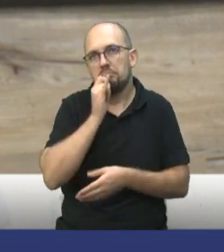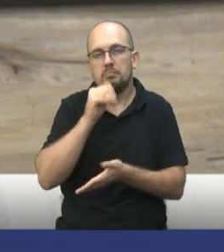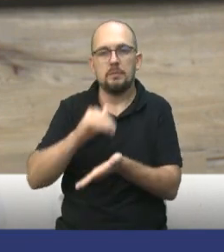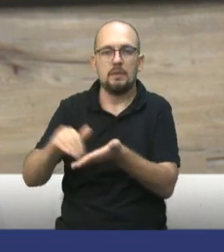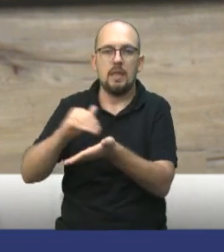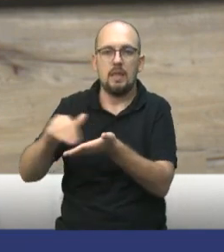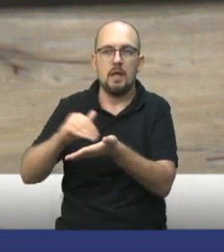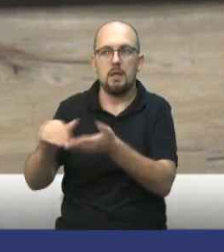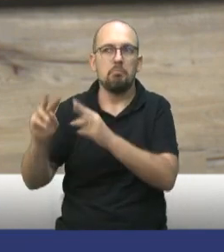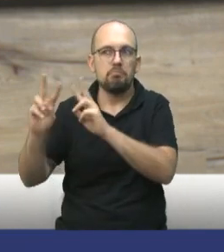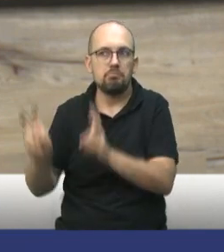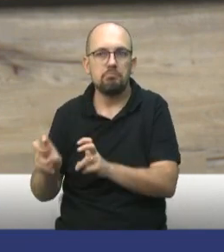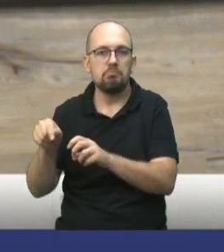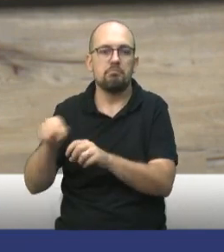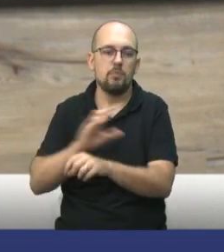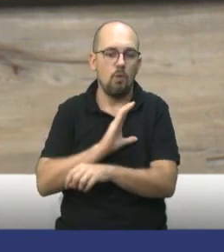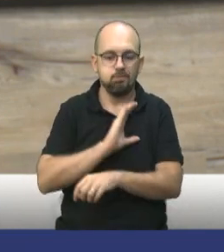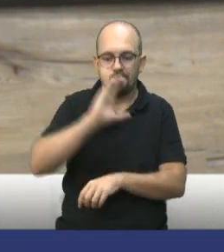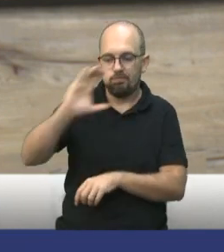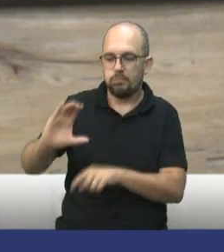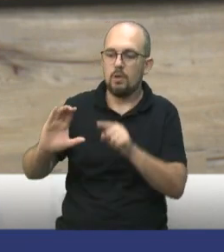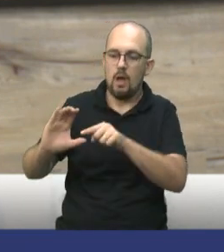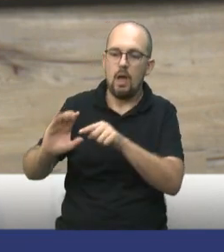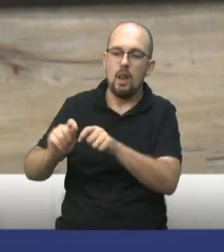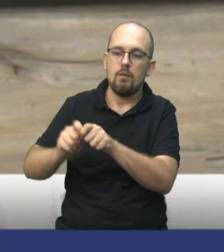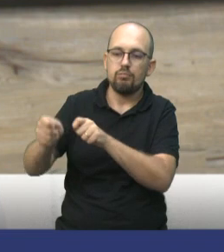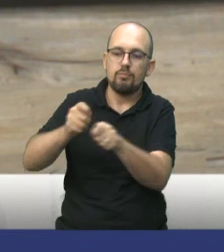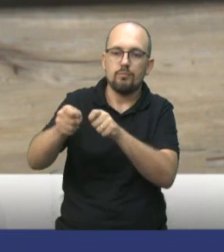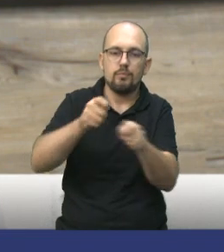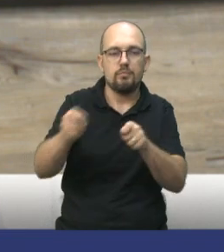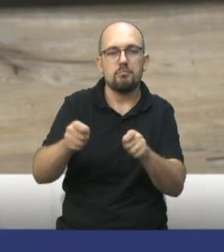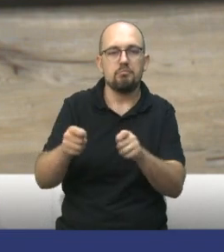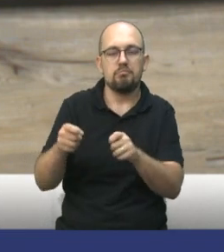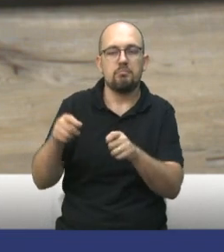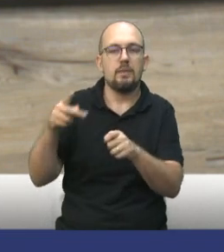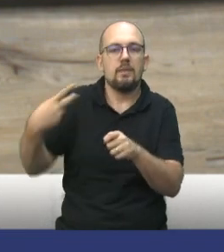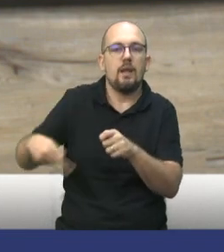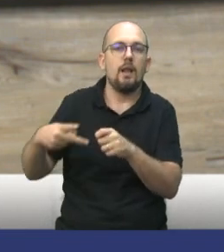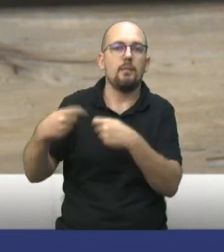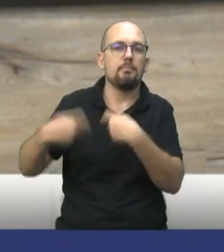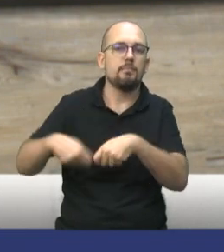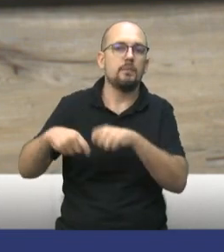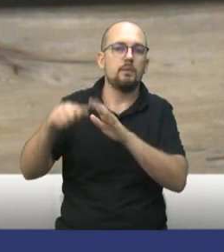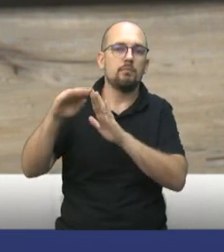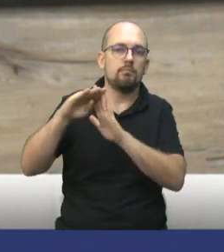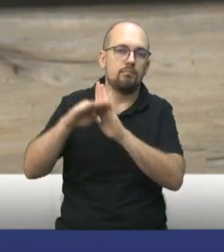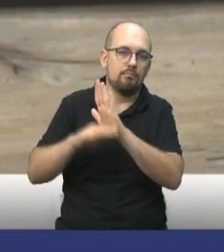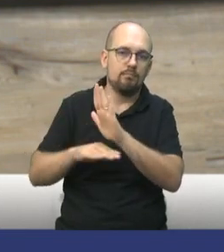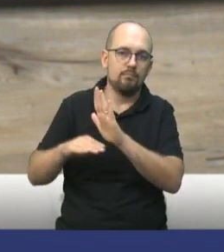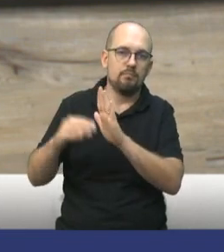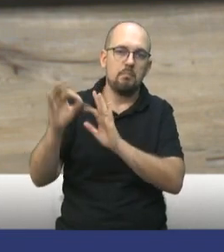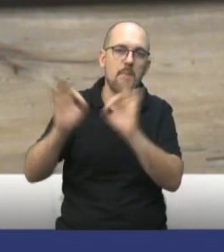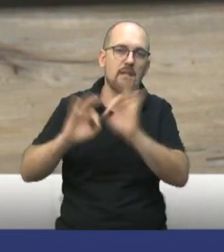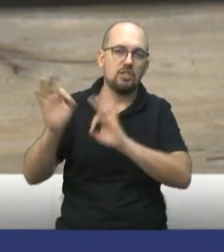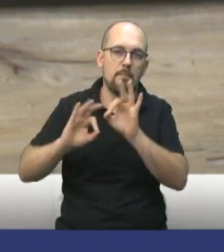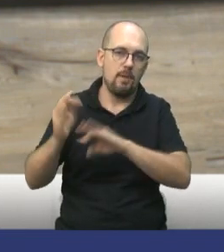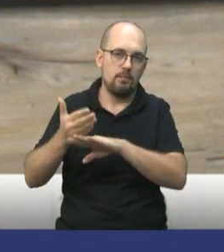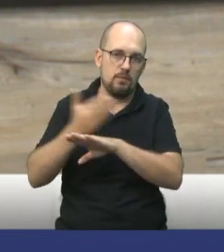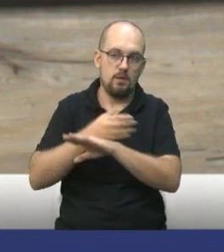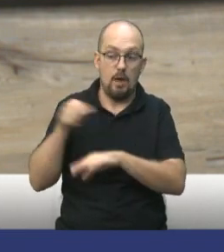secretarias. Essas secretarias, elas planejam e apresentam a demanda no contexto geral do município e elas devem ter a